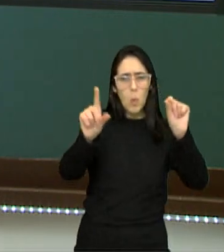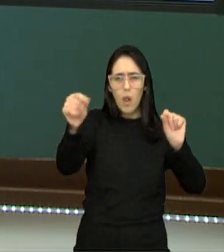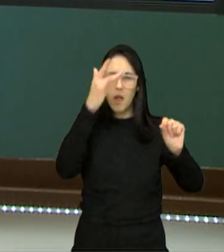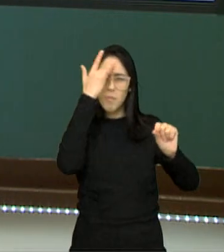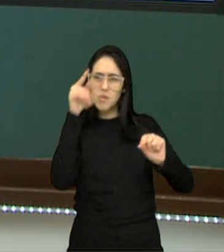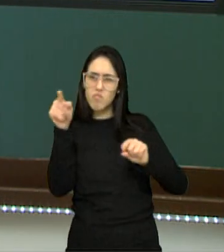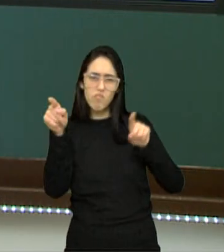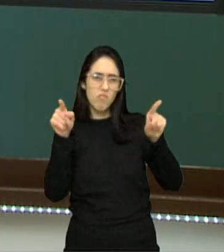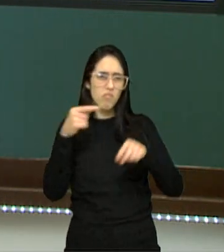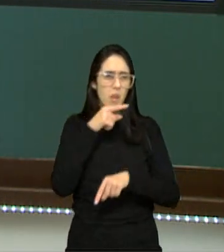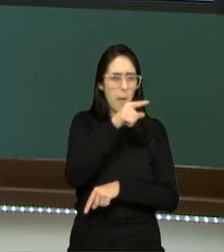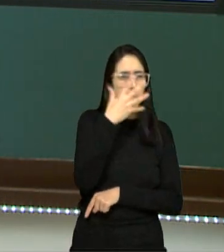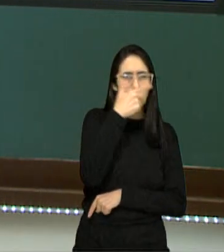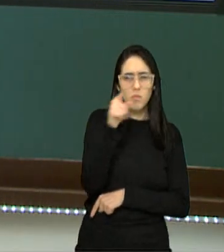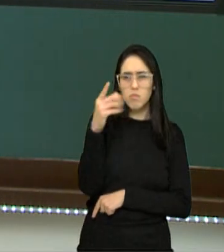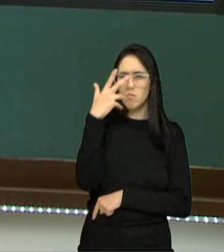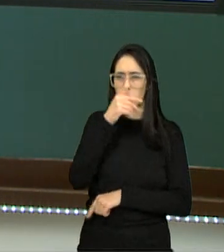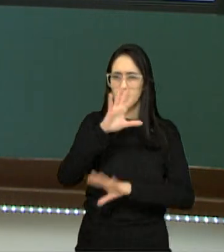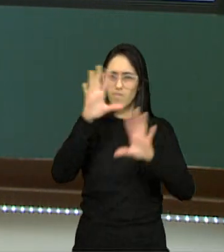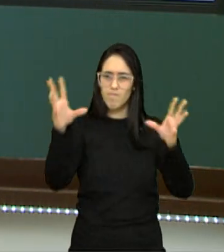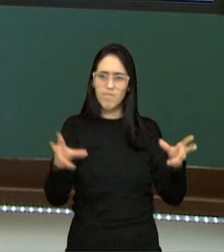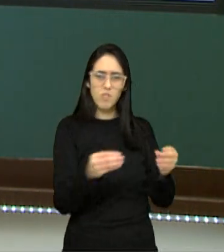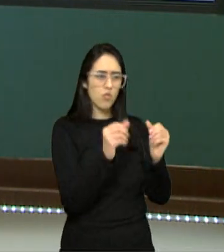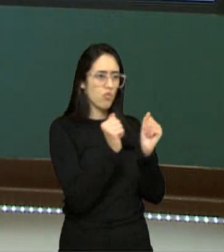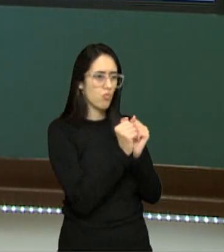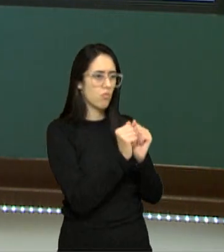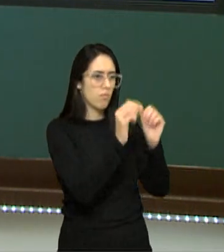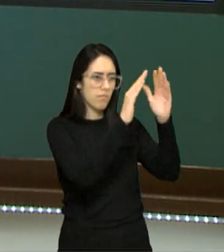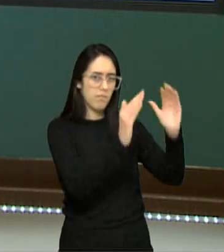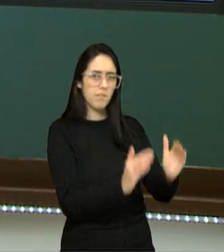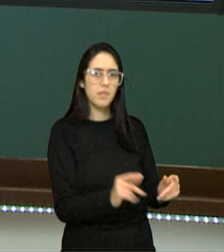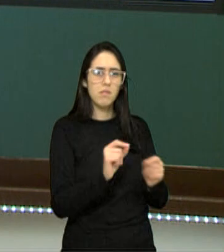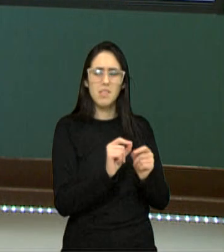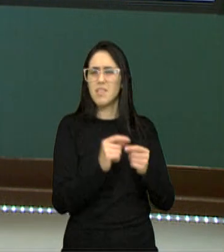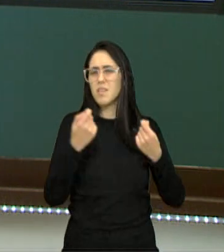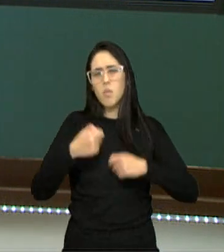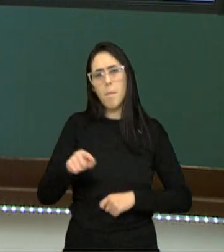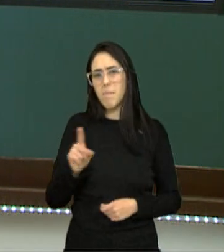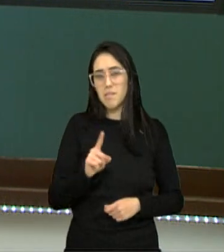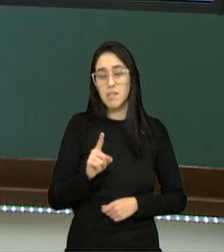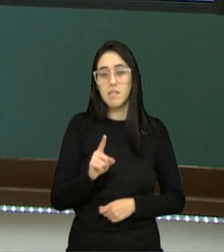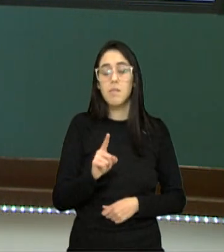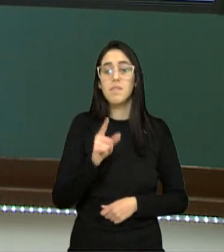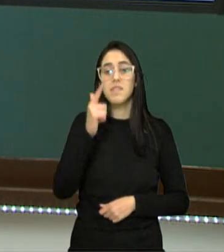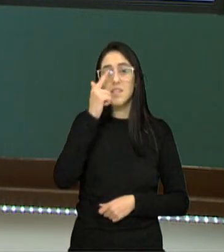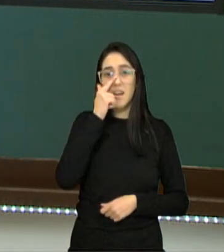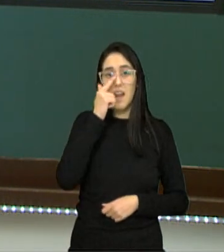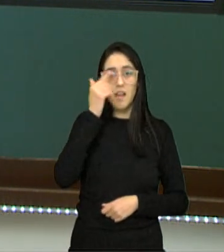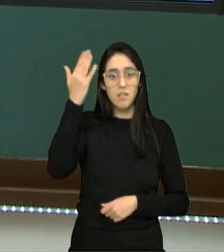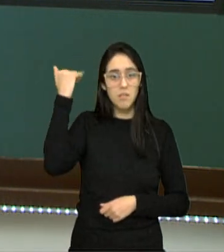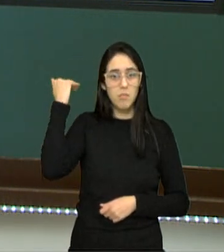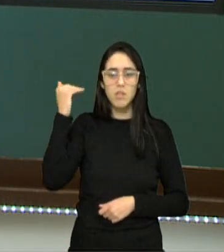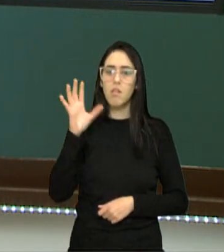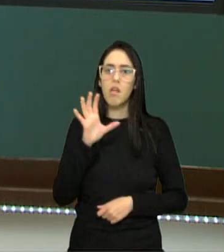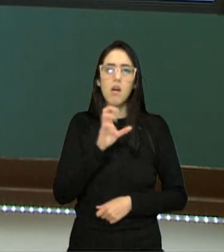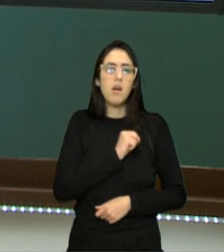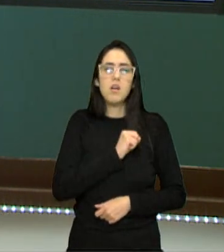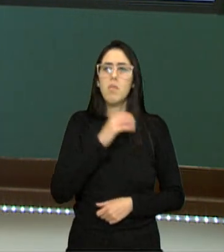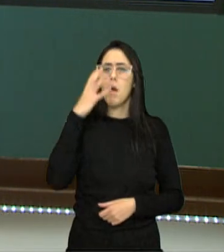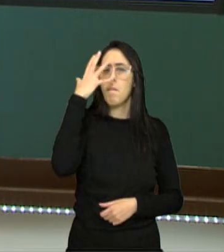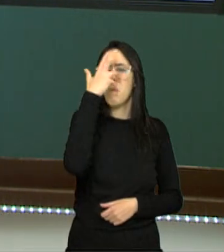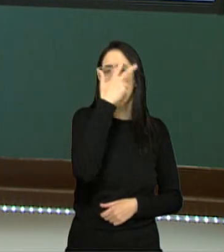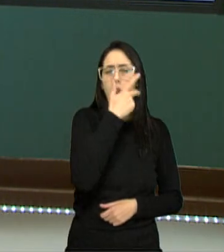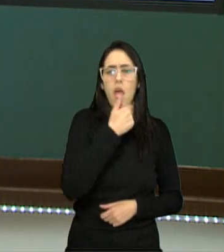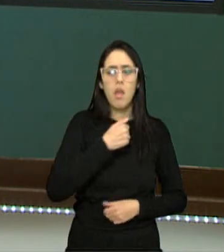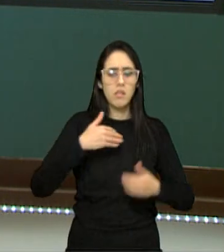ideia daqui, uma ideia dali, um braço, uma perna, uma barriga. E aí o grego, ele era apaixonado por essa ideia de beleza